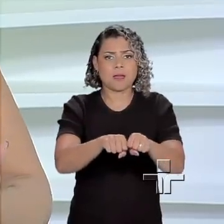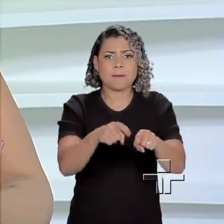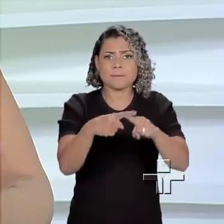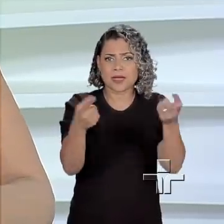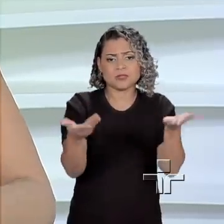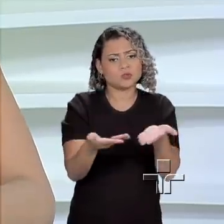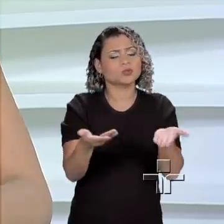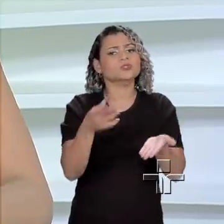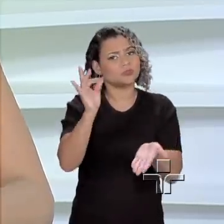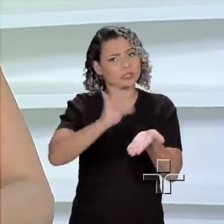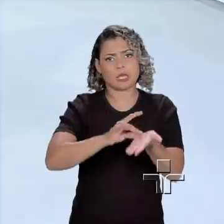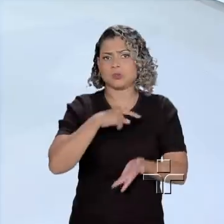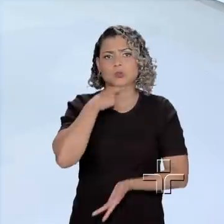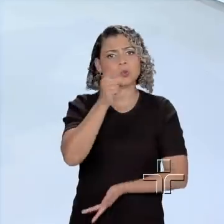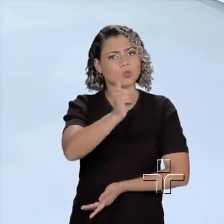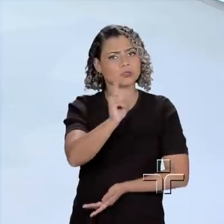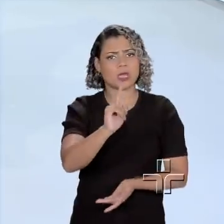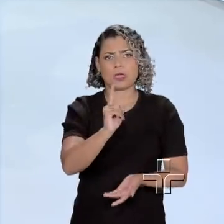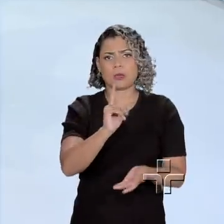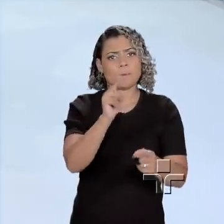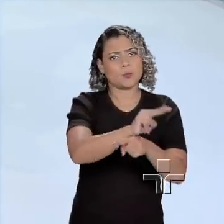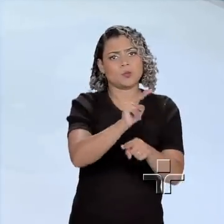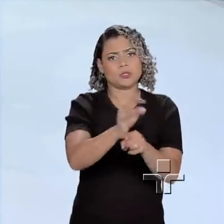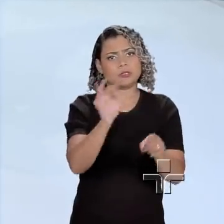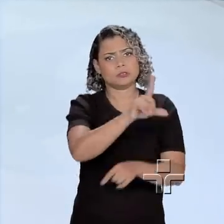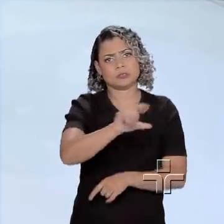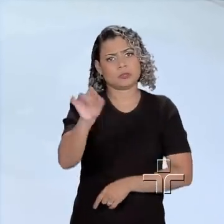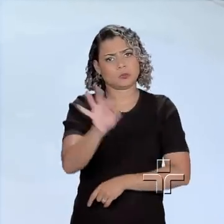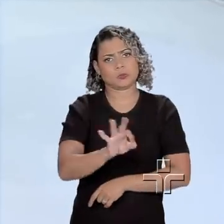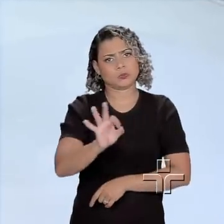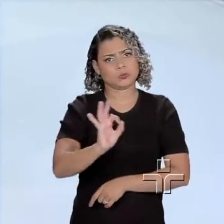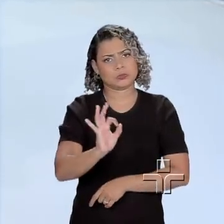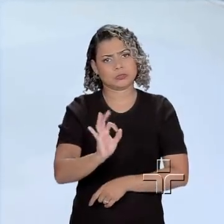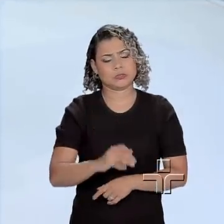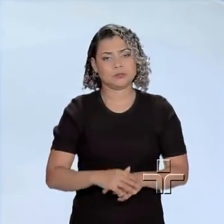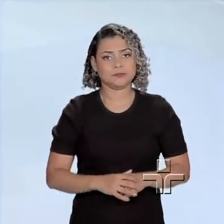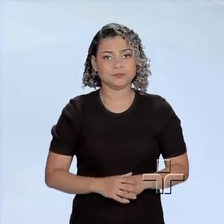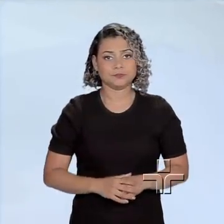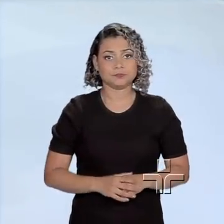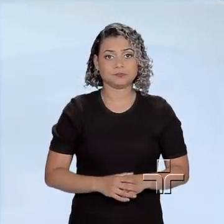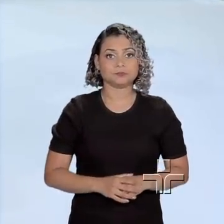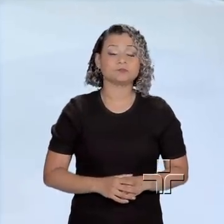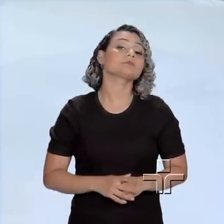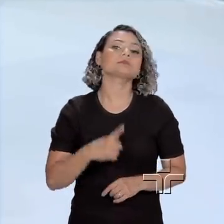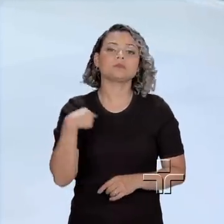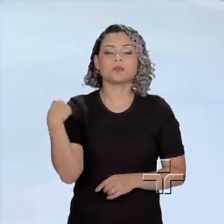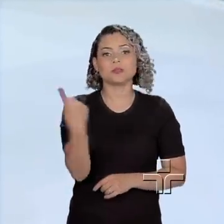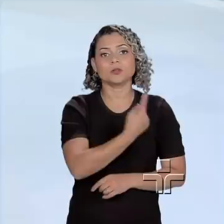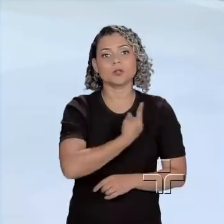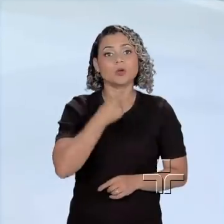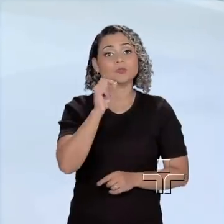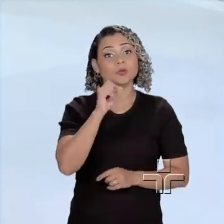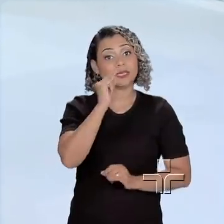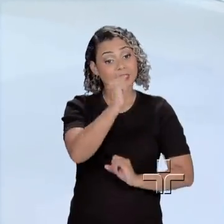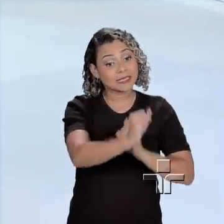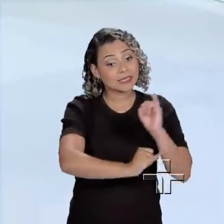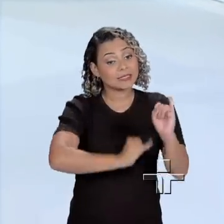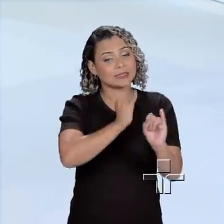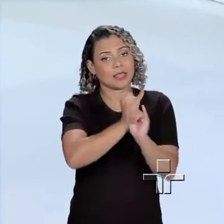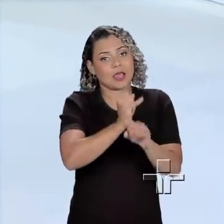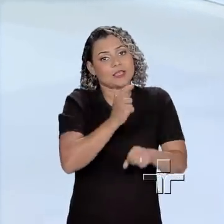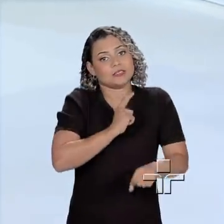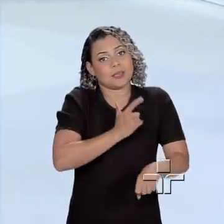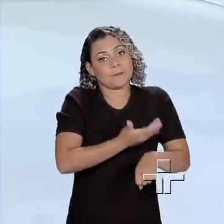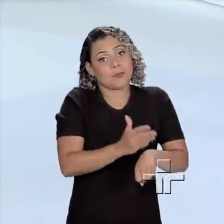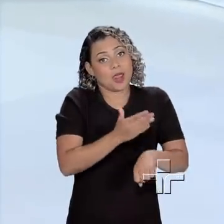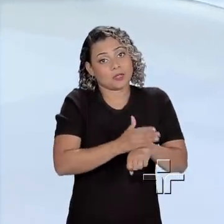funciona. Bom, nós estamos na prática, na internet, eu acho hoje, na rede